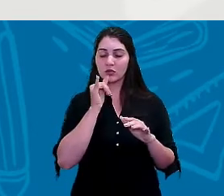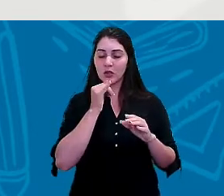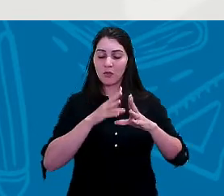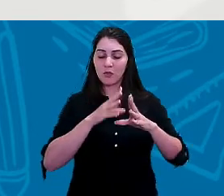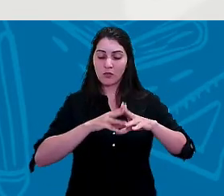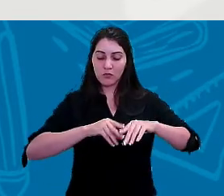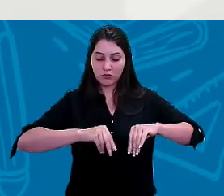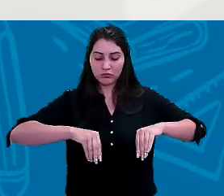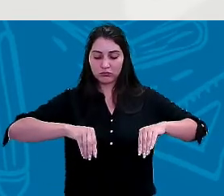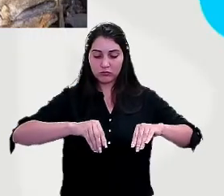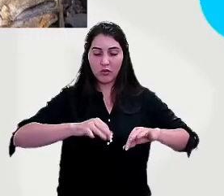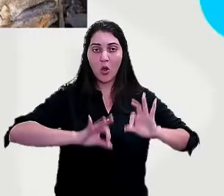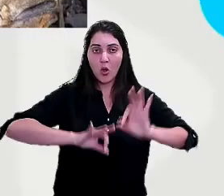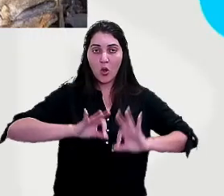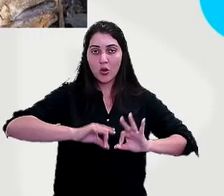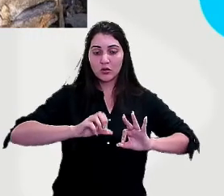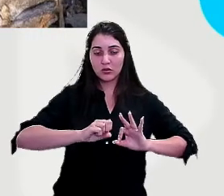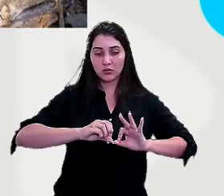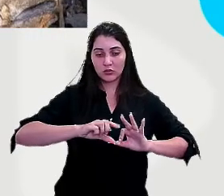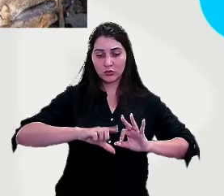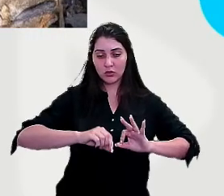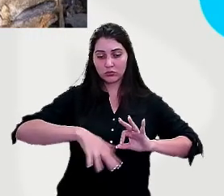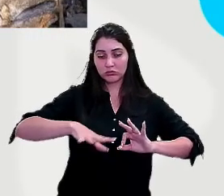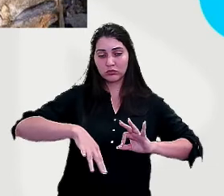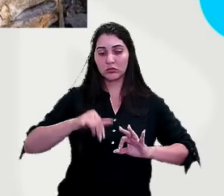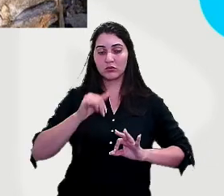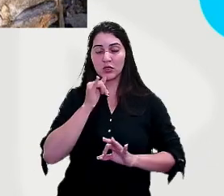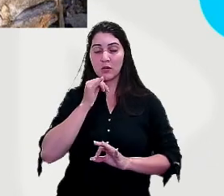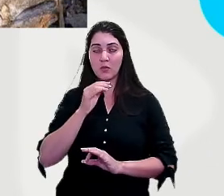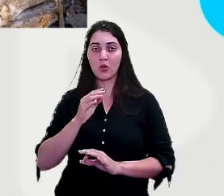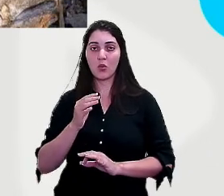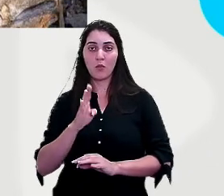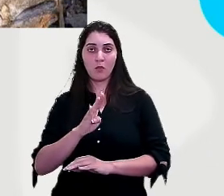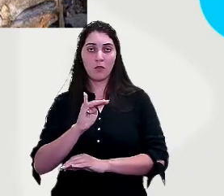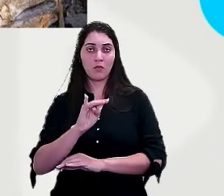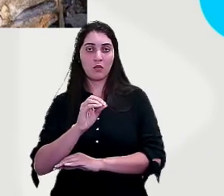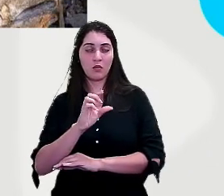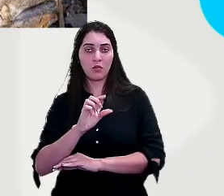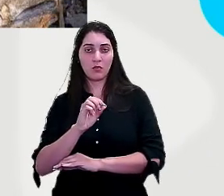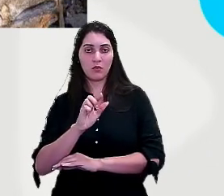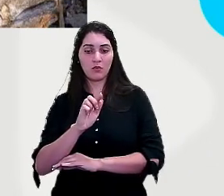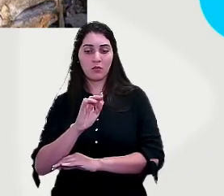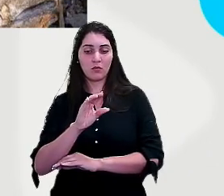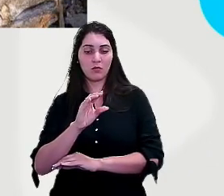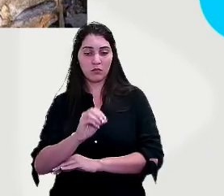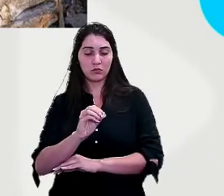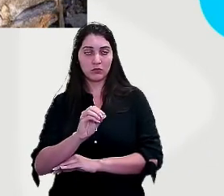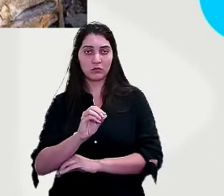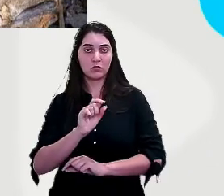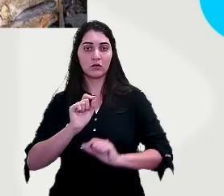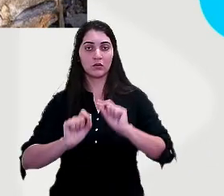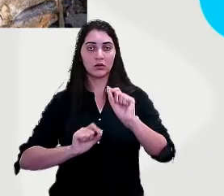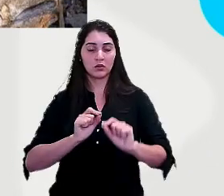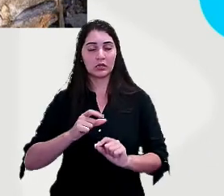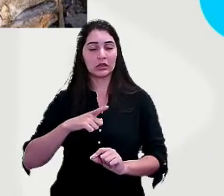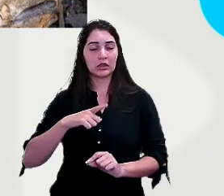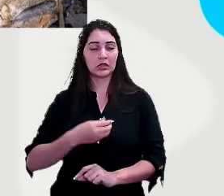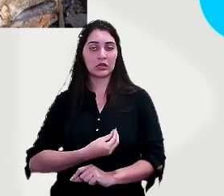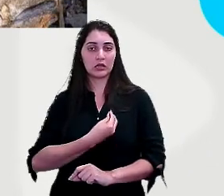nessa região. O biológico, que esse biológico ele tem a